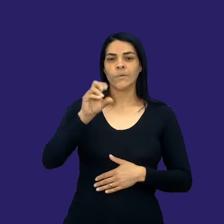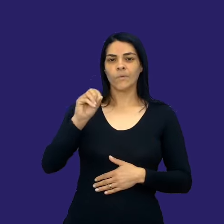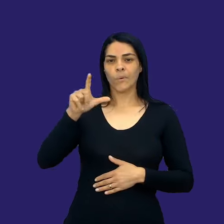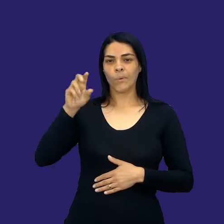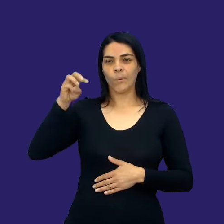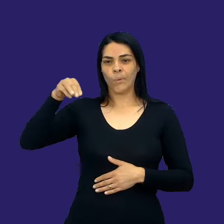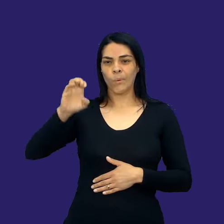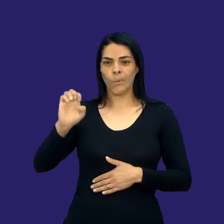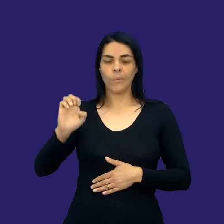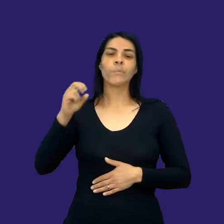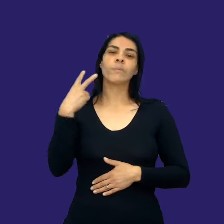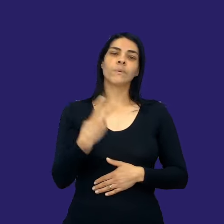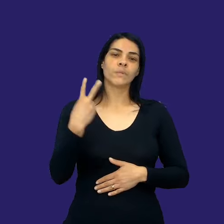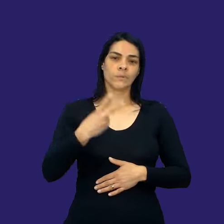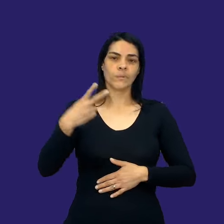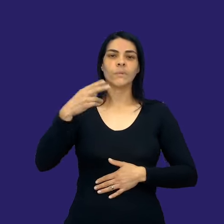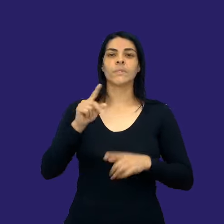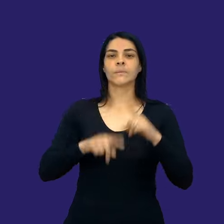Aprender Sempre, ok?